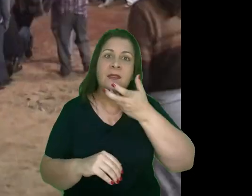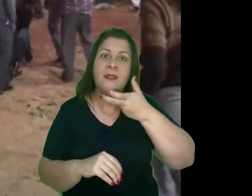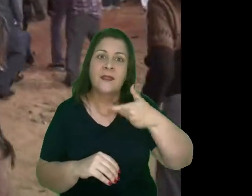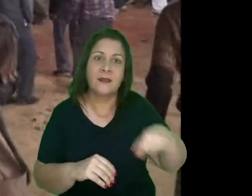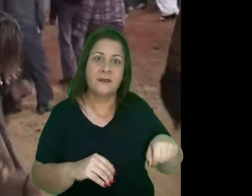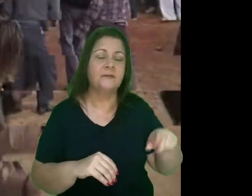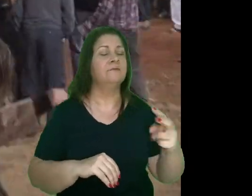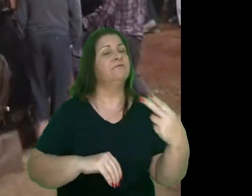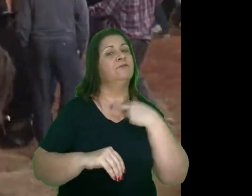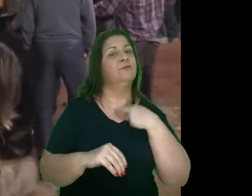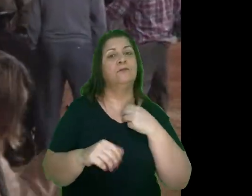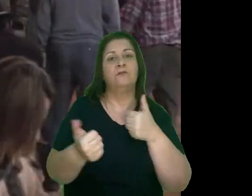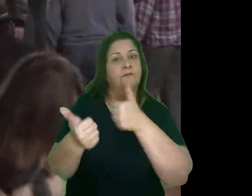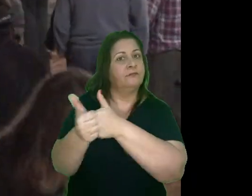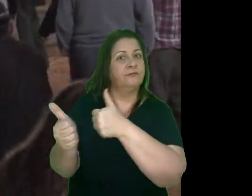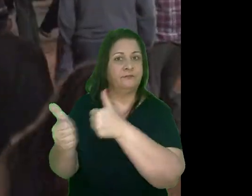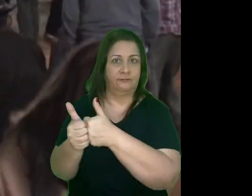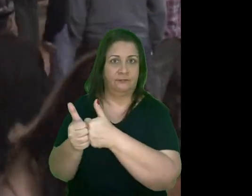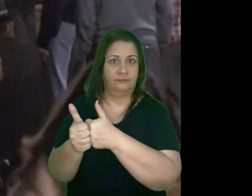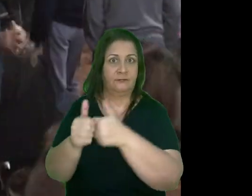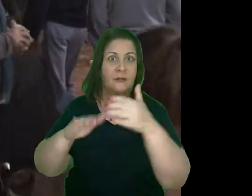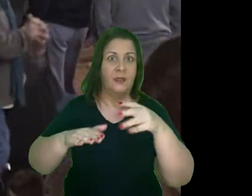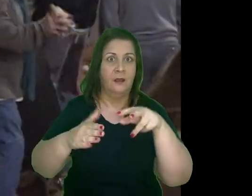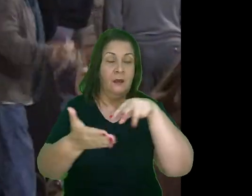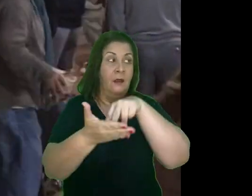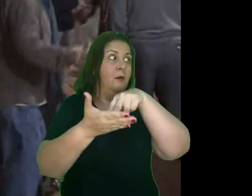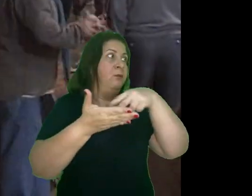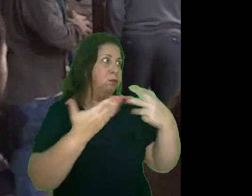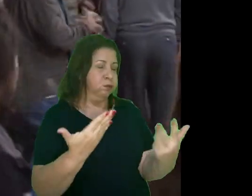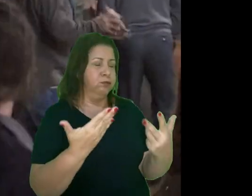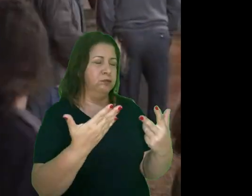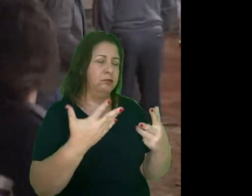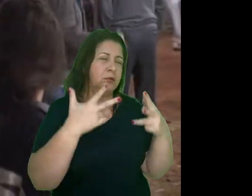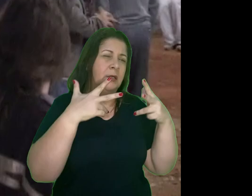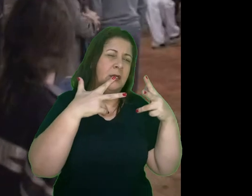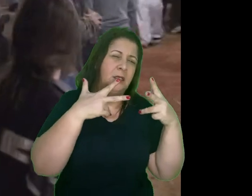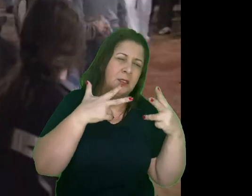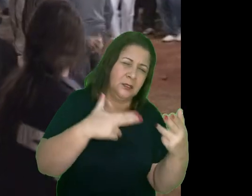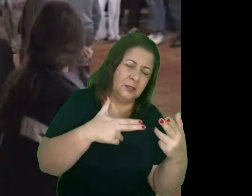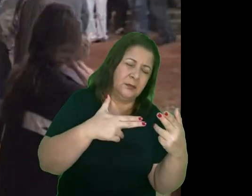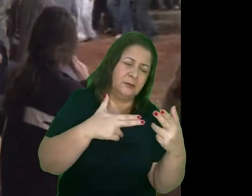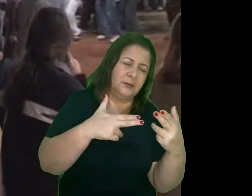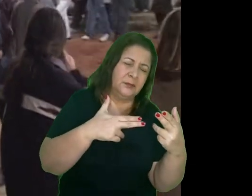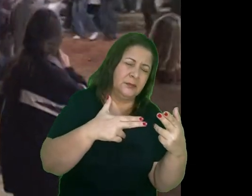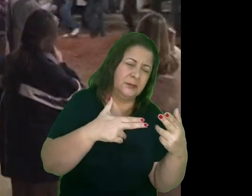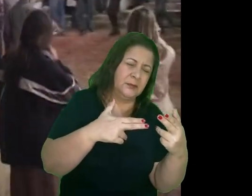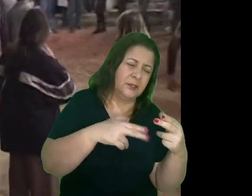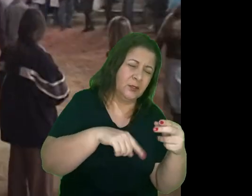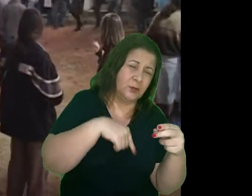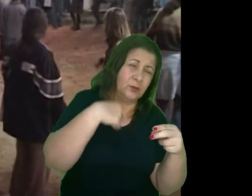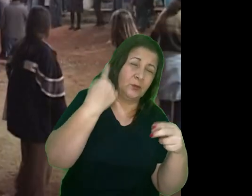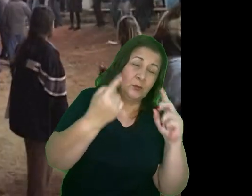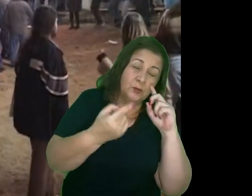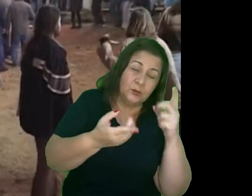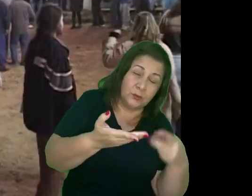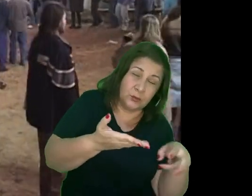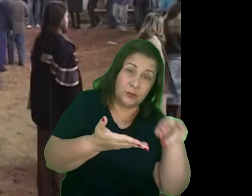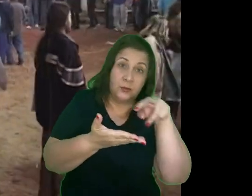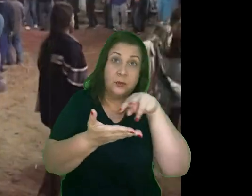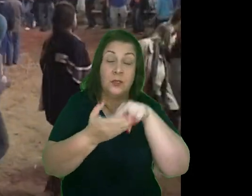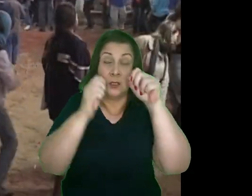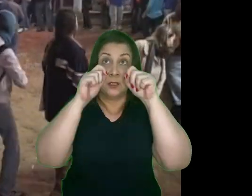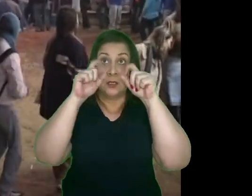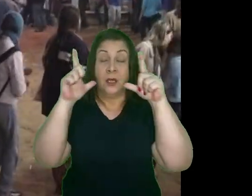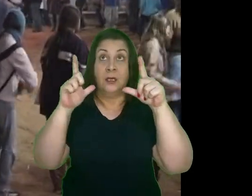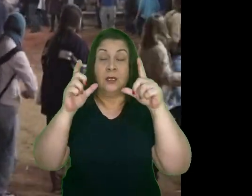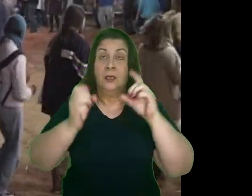Criança não podia chegar perto. Tinha gente que era derrubada, dormia a noite inteira e só levantava no dia seguinte,